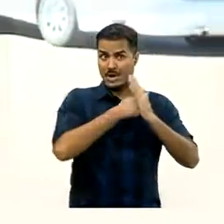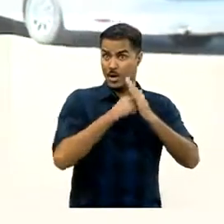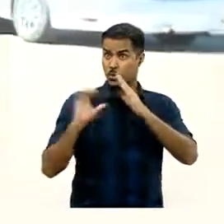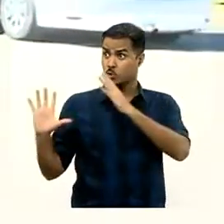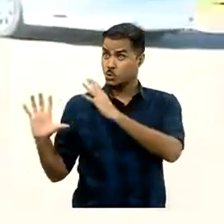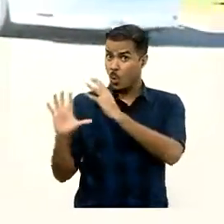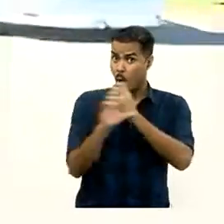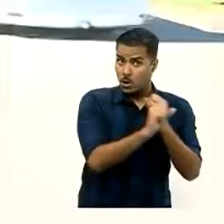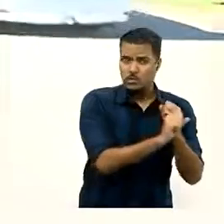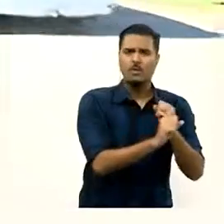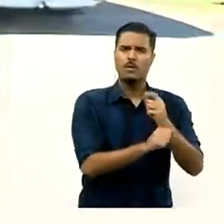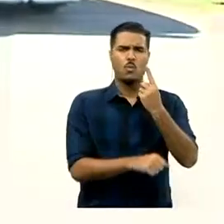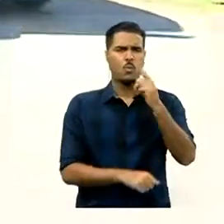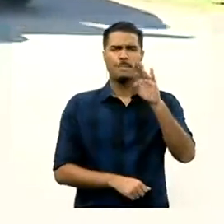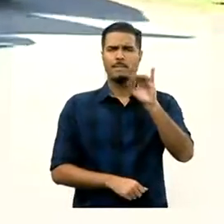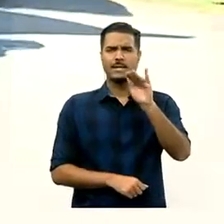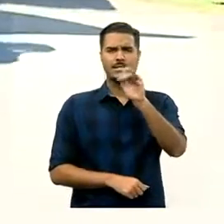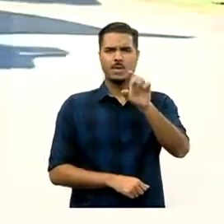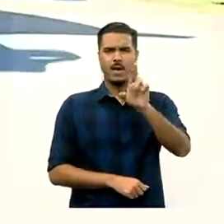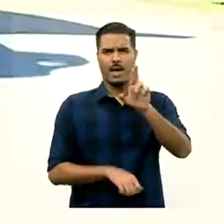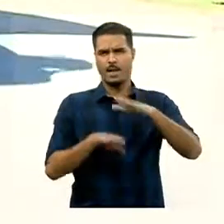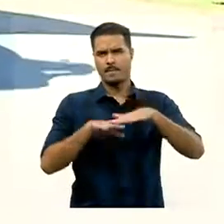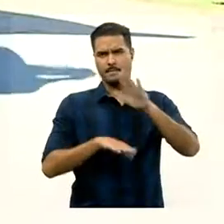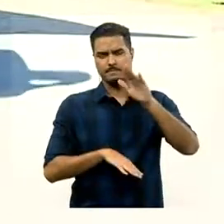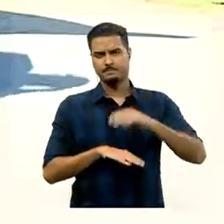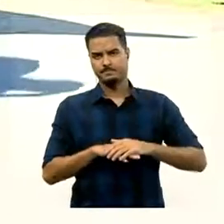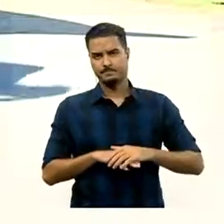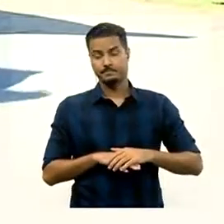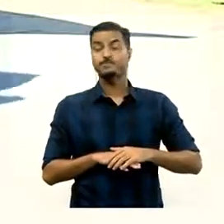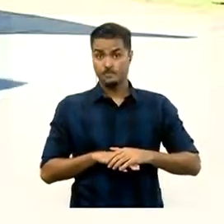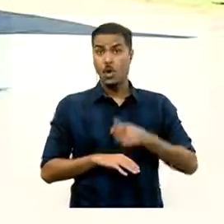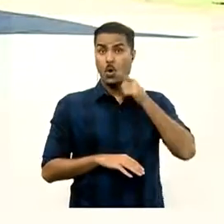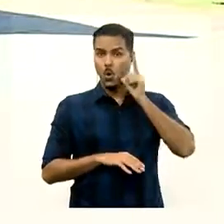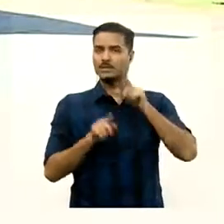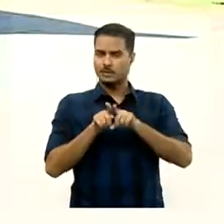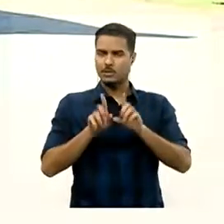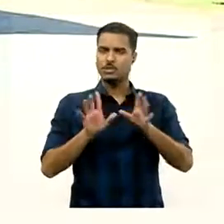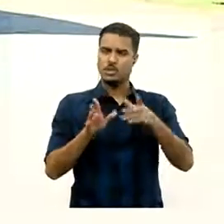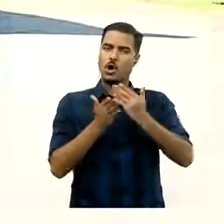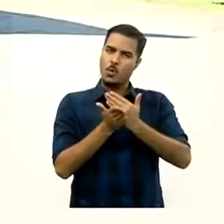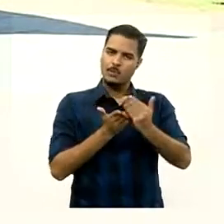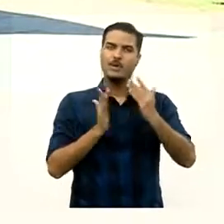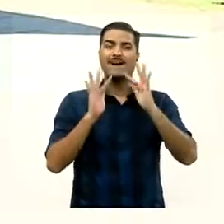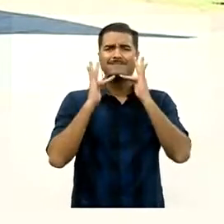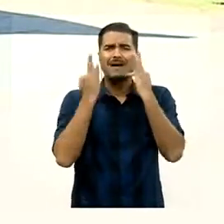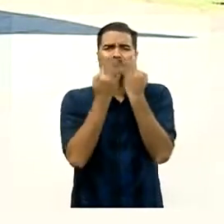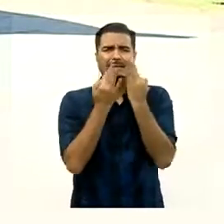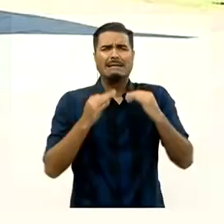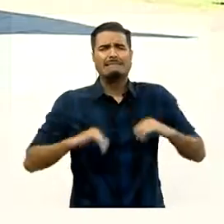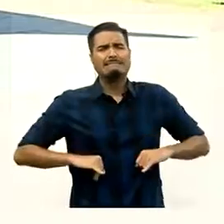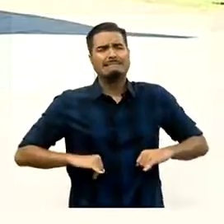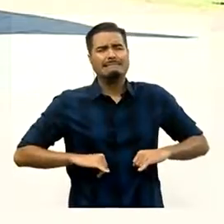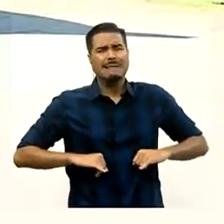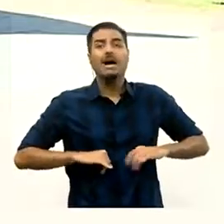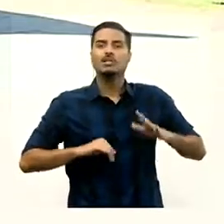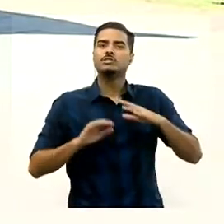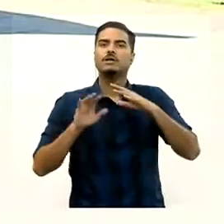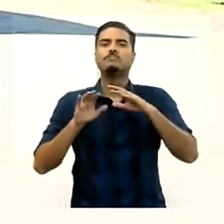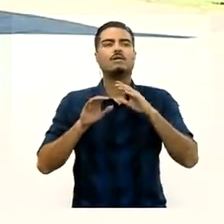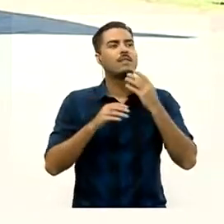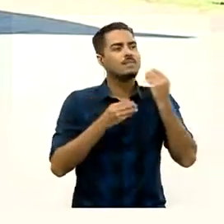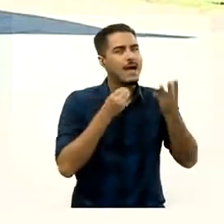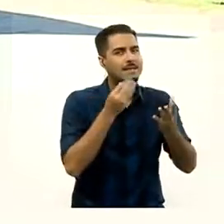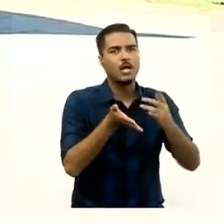reais. E ontem também começaram a ser cadastradas as famílias das vítimas para receberem aqueles 100 mil